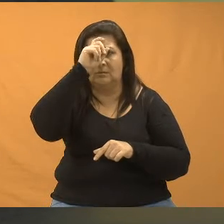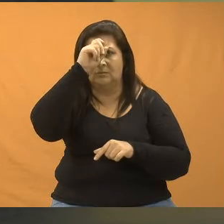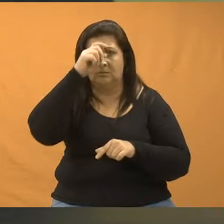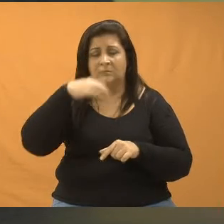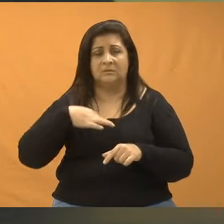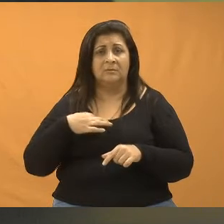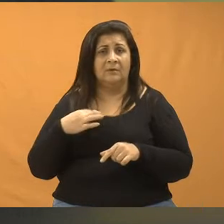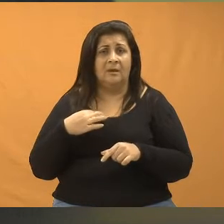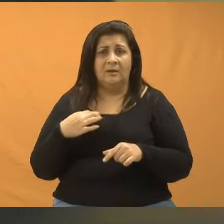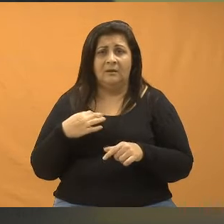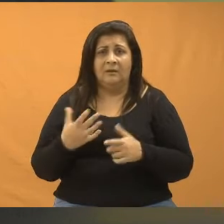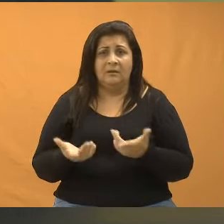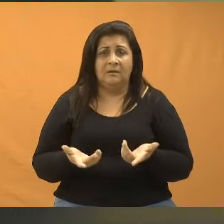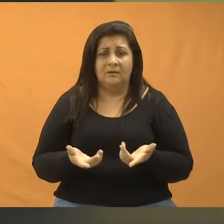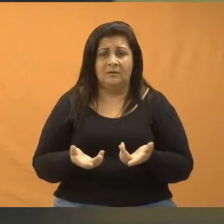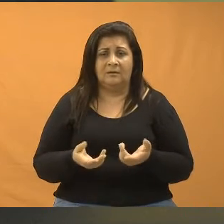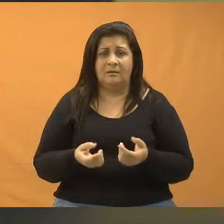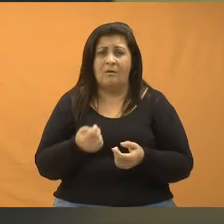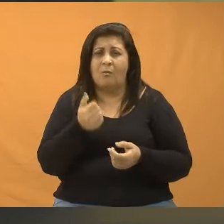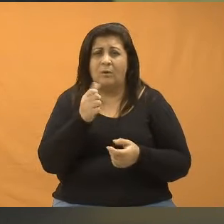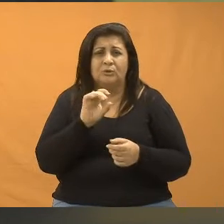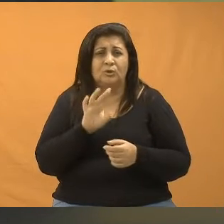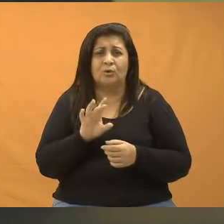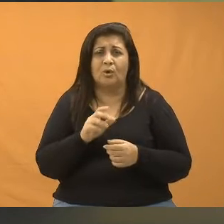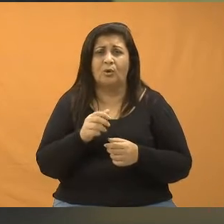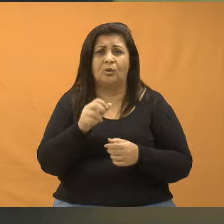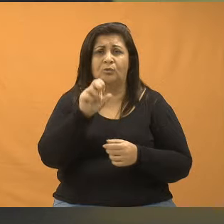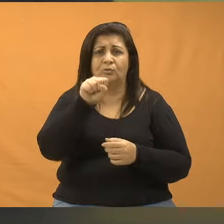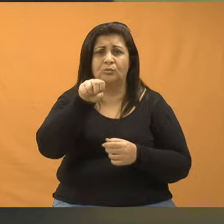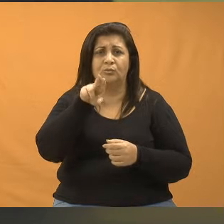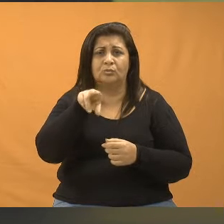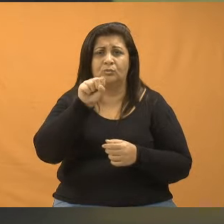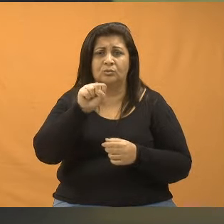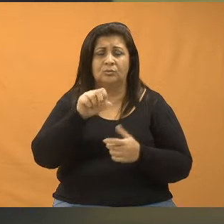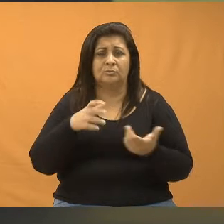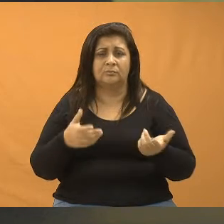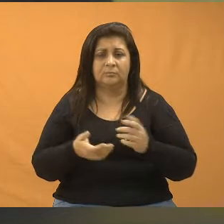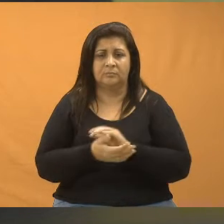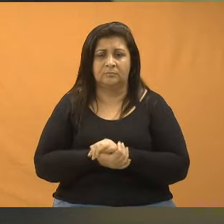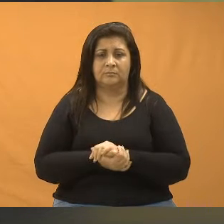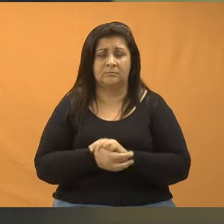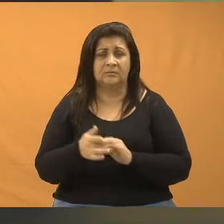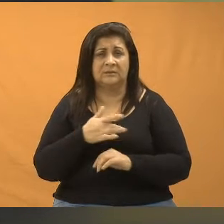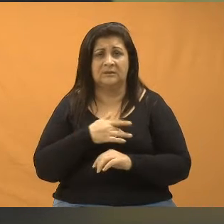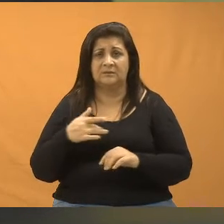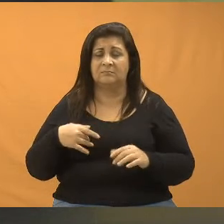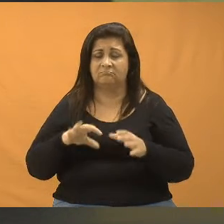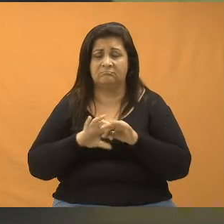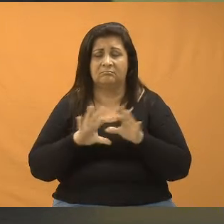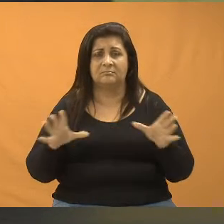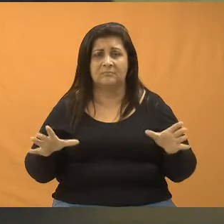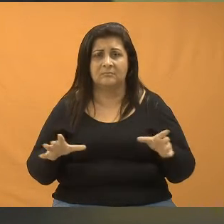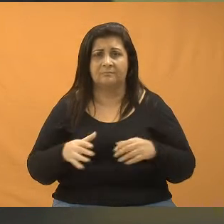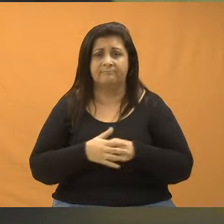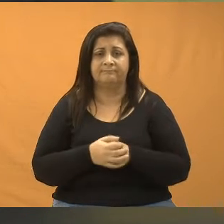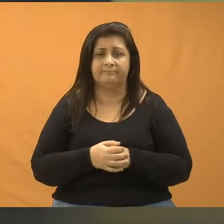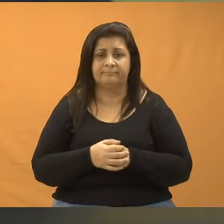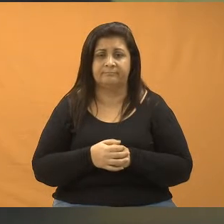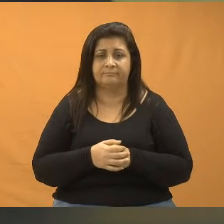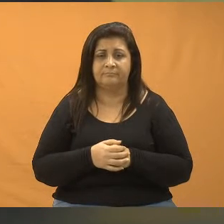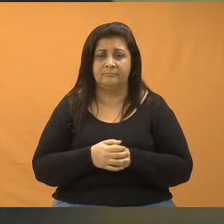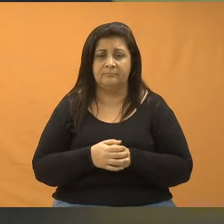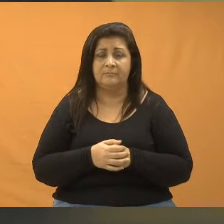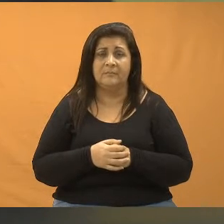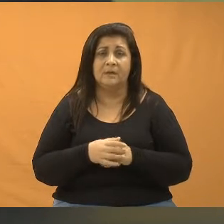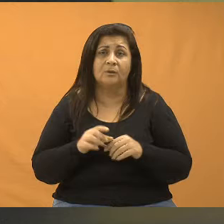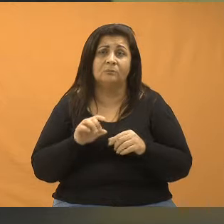atendimento quase que exclusivo SUS, porta aberta, saúde pública. Em nenhum momento ela deixou de ser filantrópica. Ela só